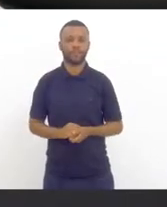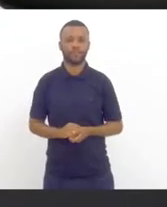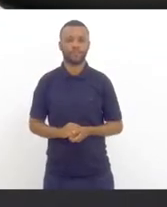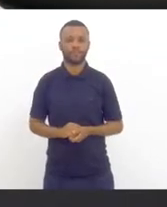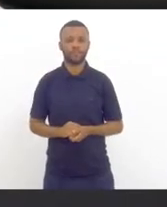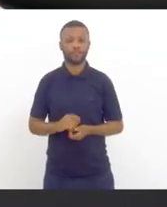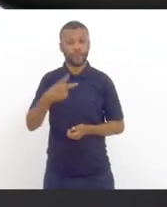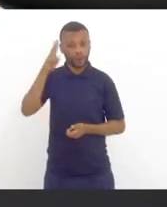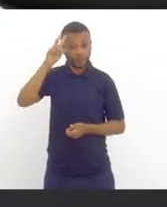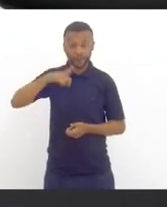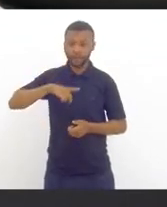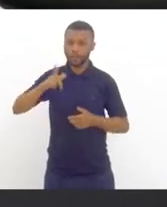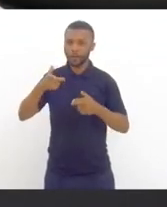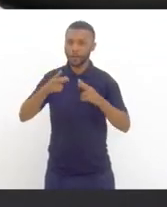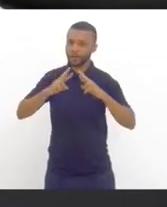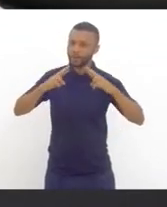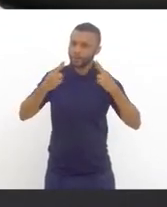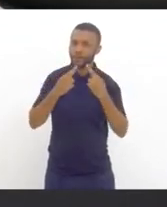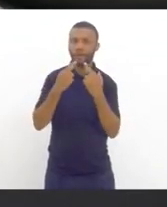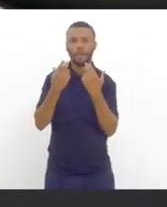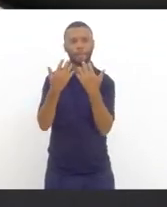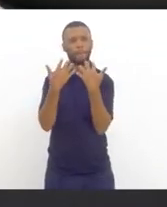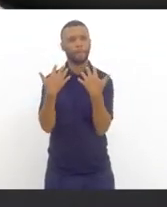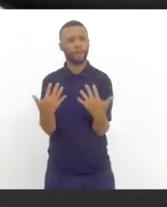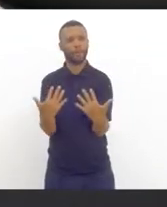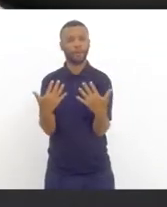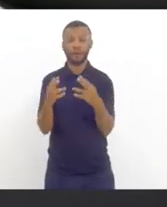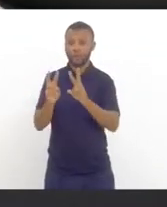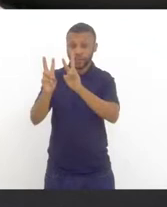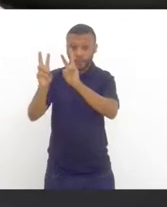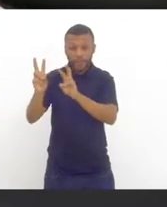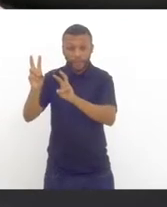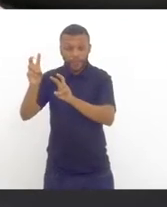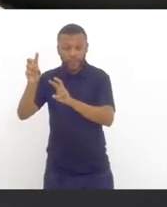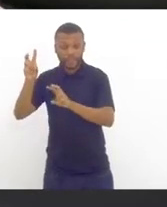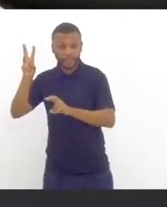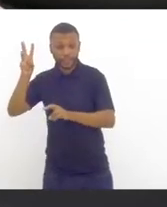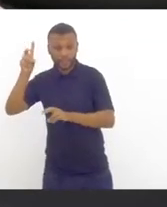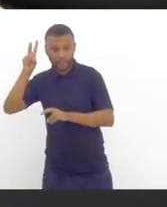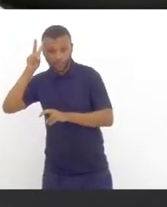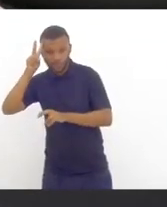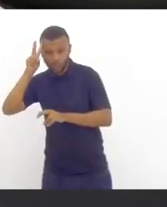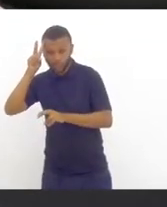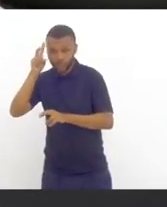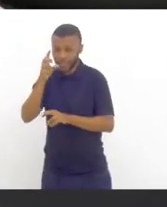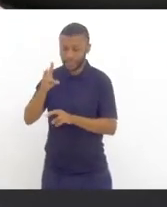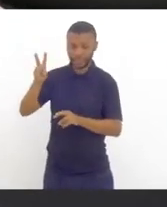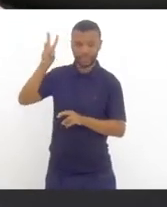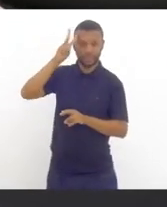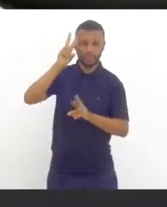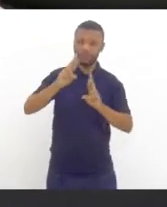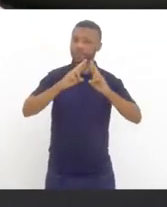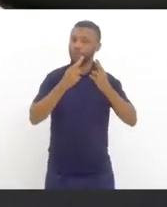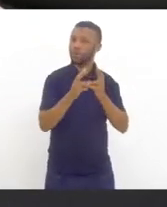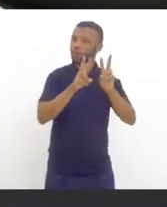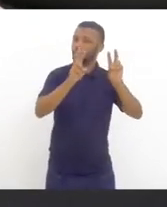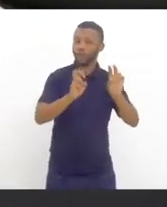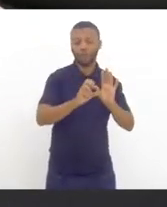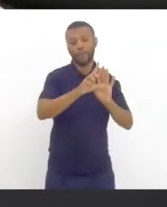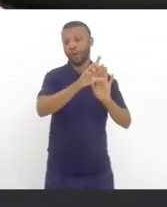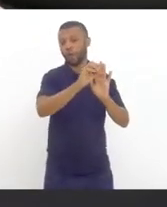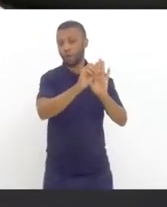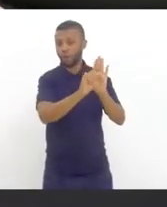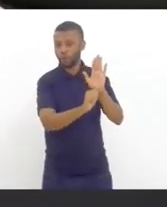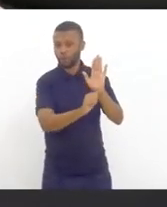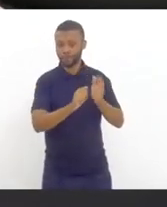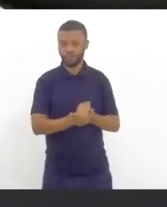teve audiência pública deste tema, na terça foi da Lua, na quarta